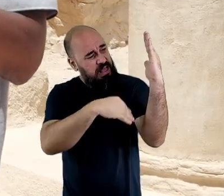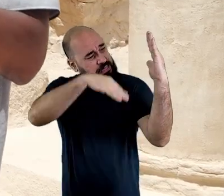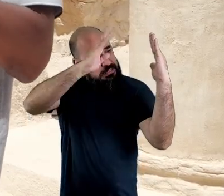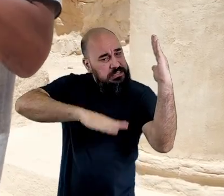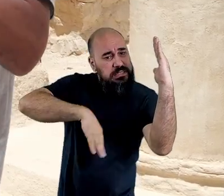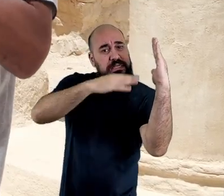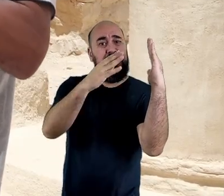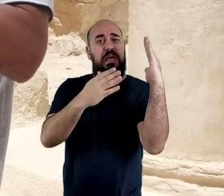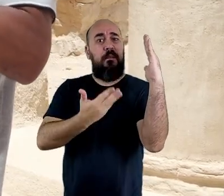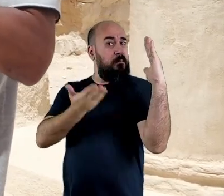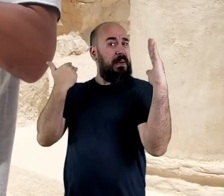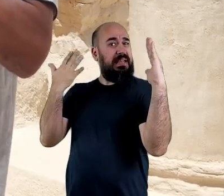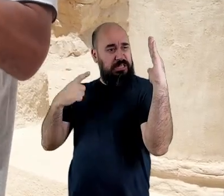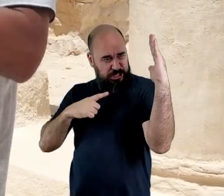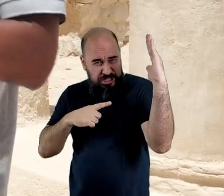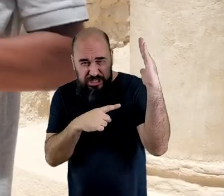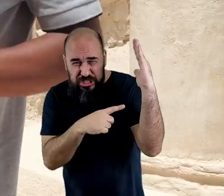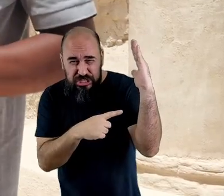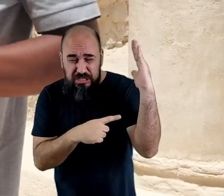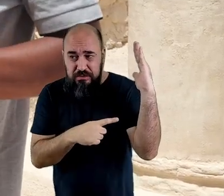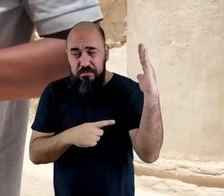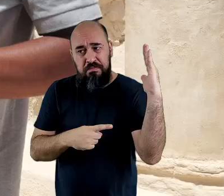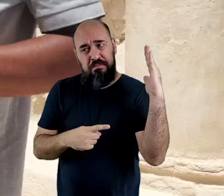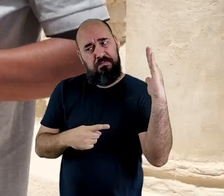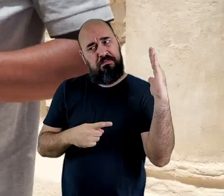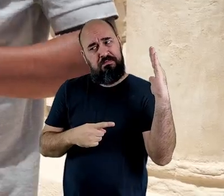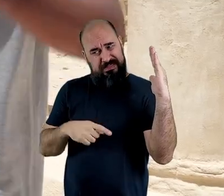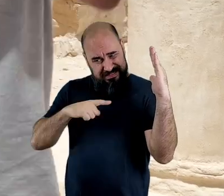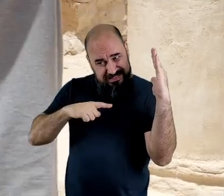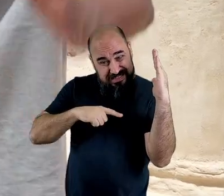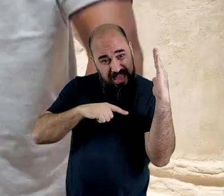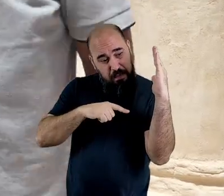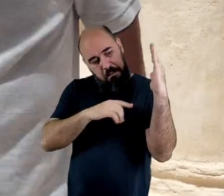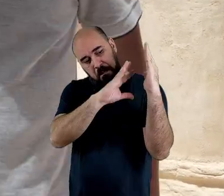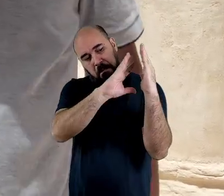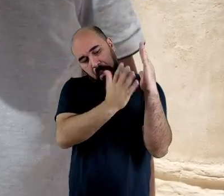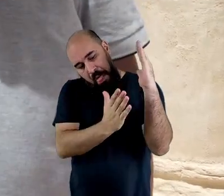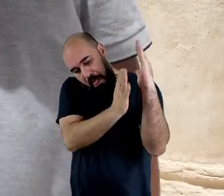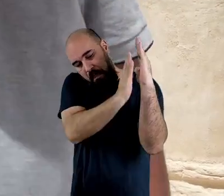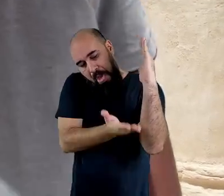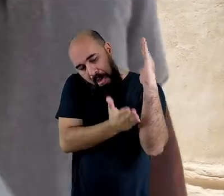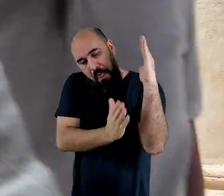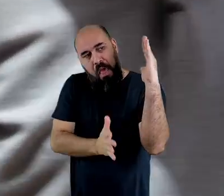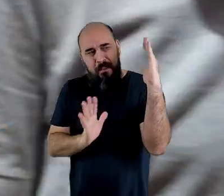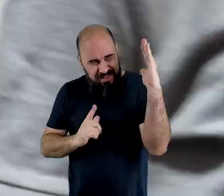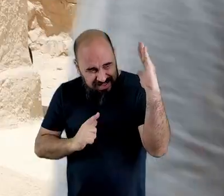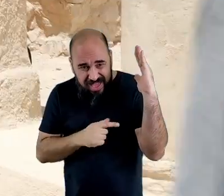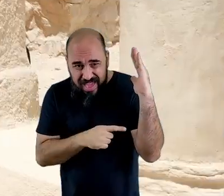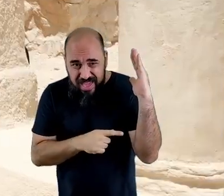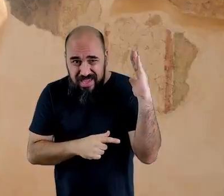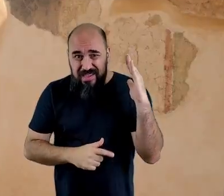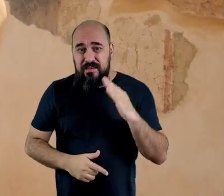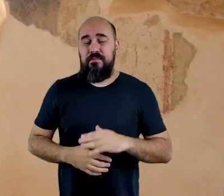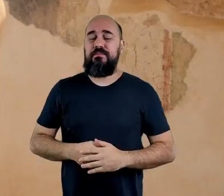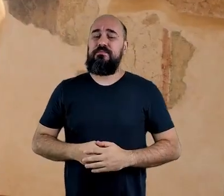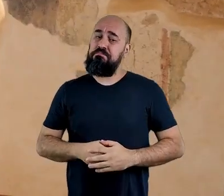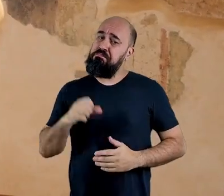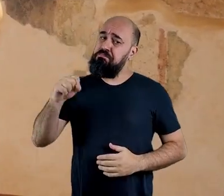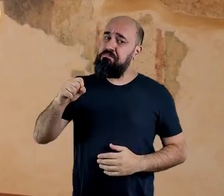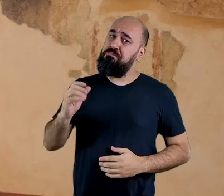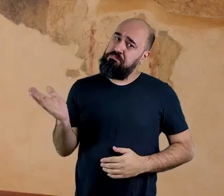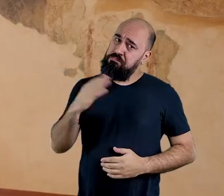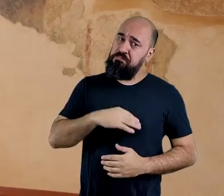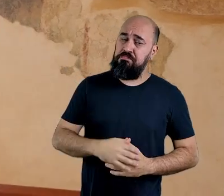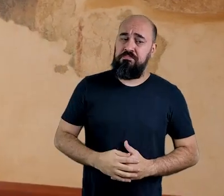então como é o reboco original, que eu acho que alguma coisa sobrou aqui. Sim, vamos entrar em um dos quartos. Então vamos. Uma coisa que a